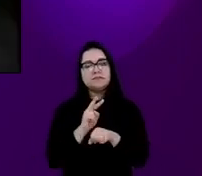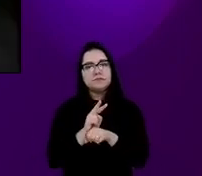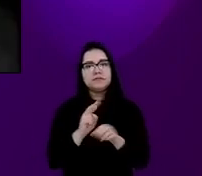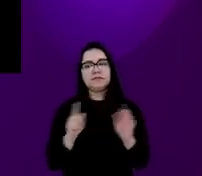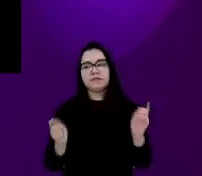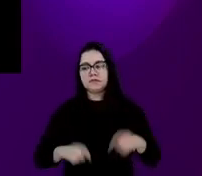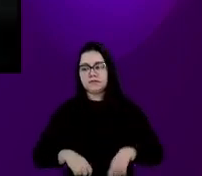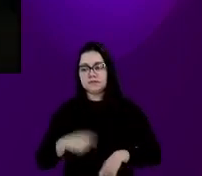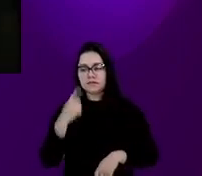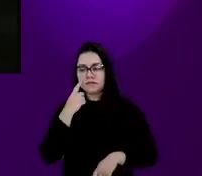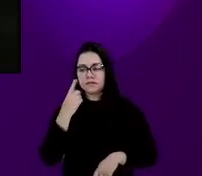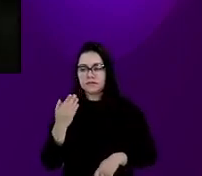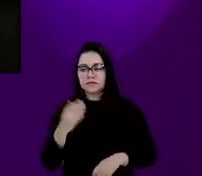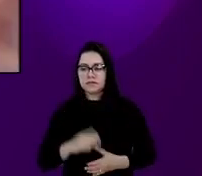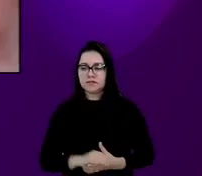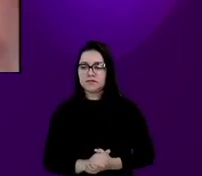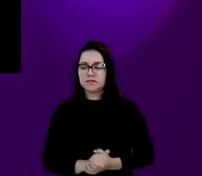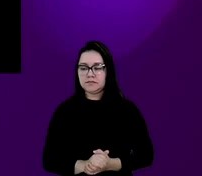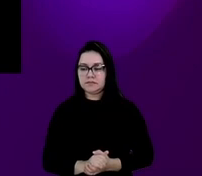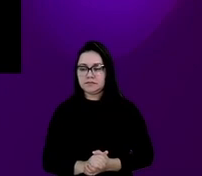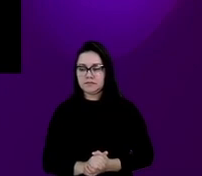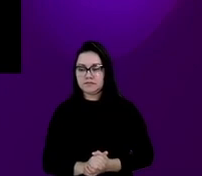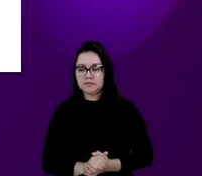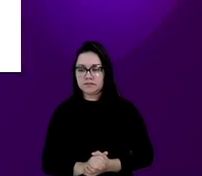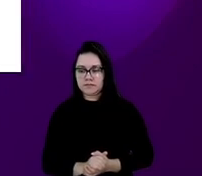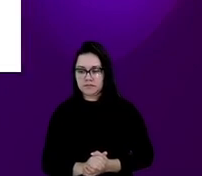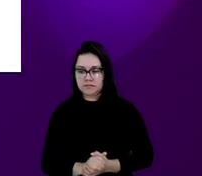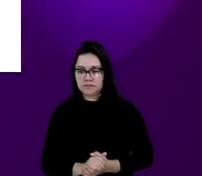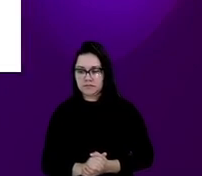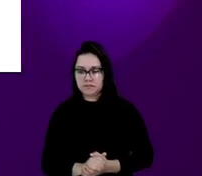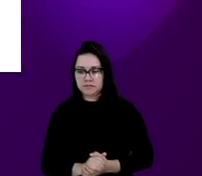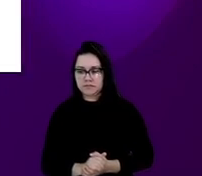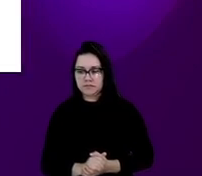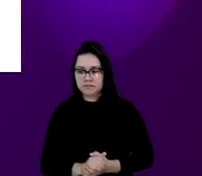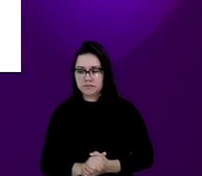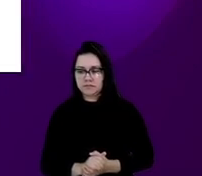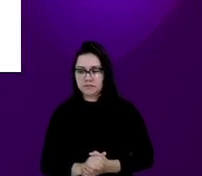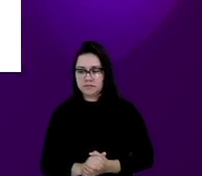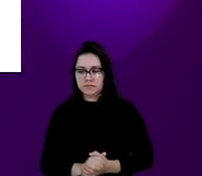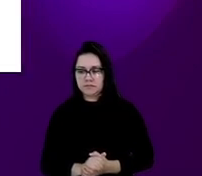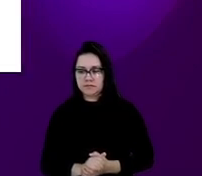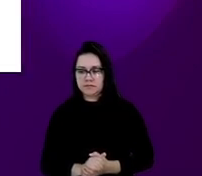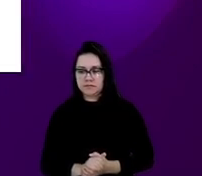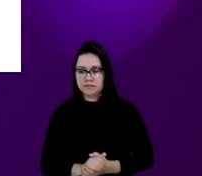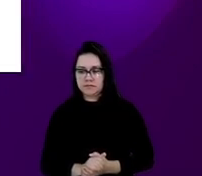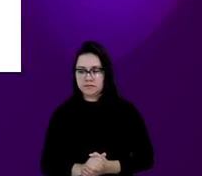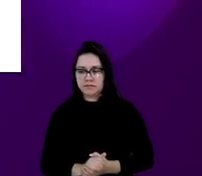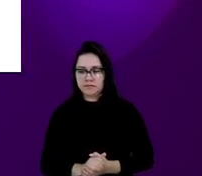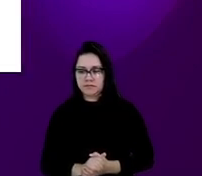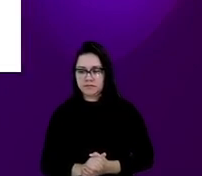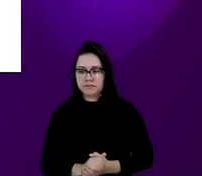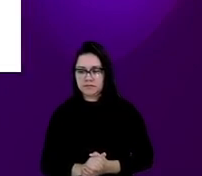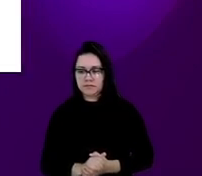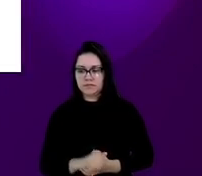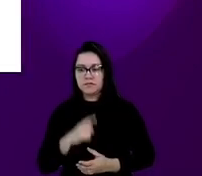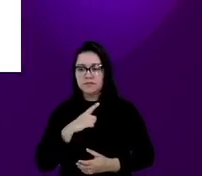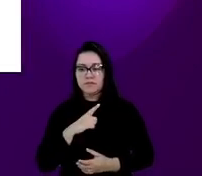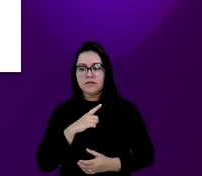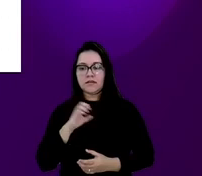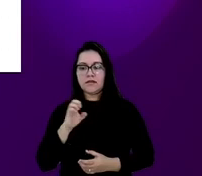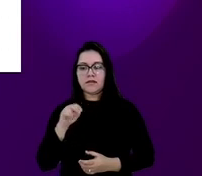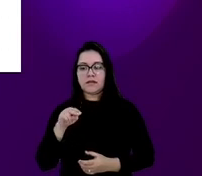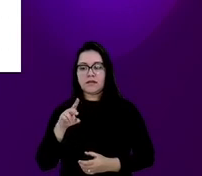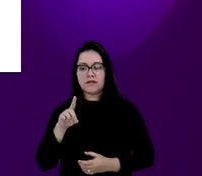da traquelectomia radical, a gente faz a preservação. Em relação a tumores de endométrio, o tumor de endométrio ele